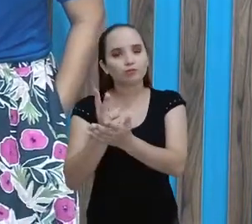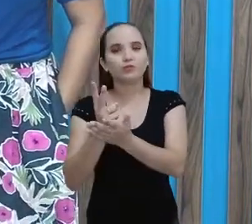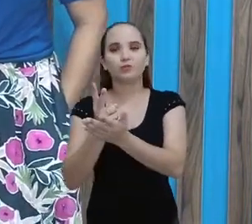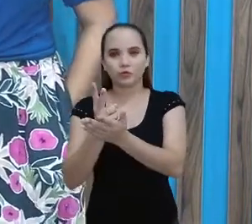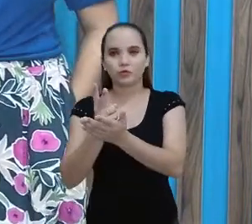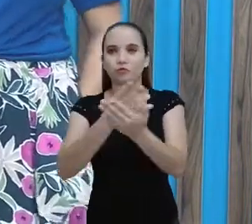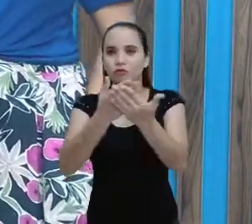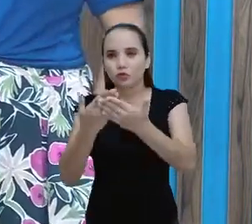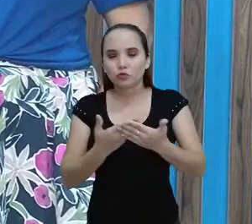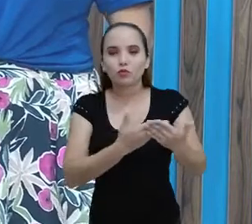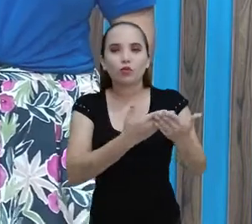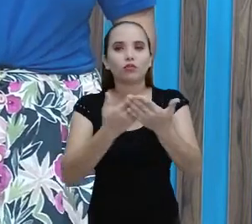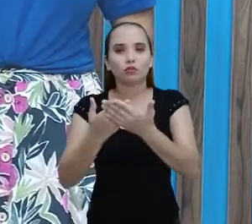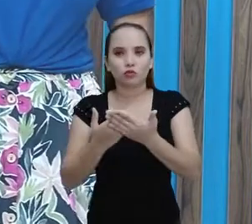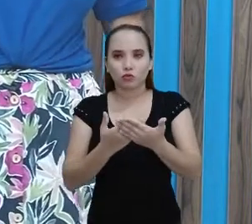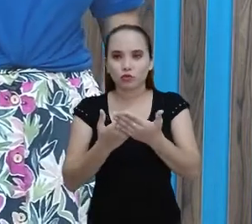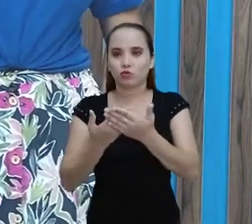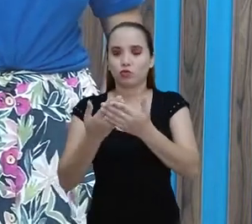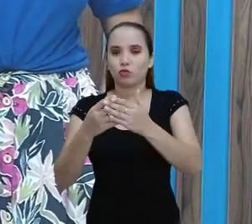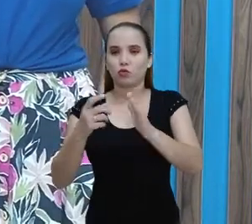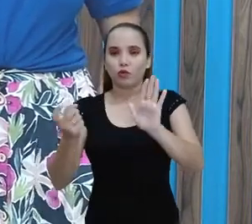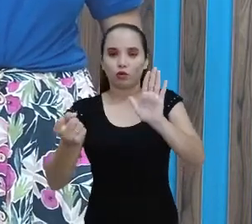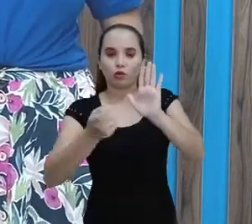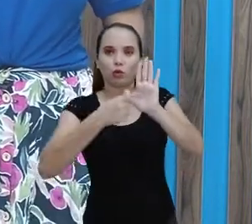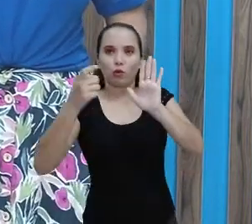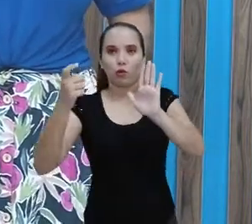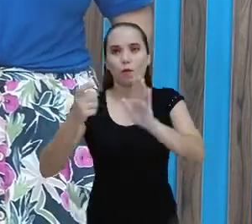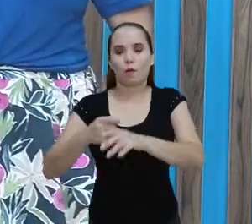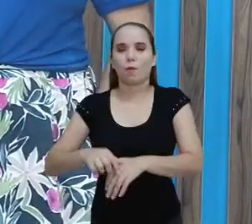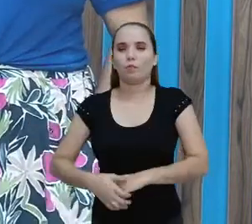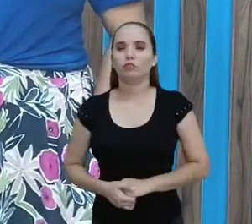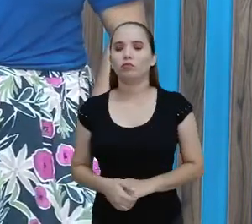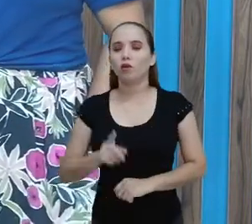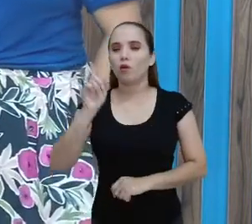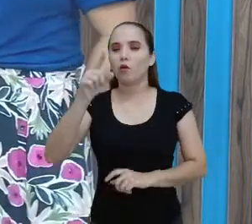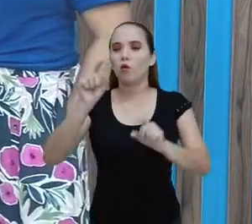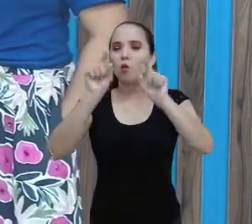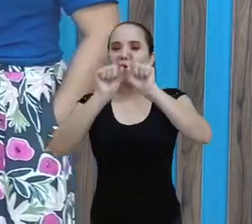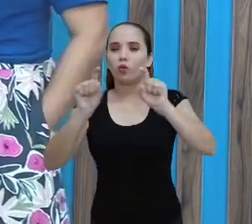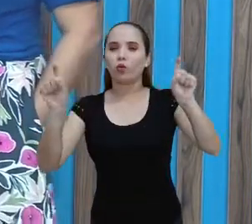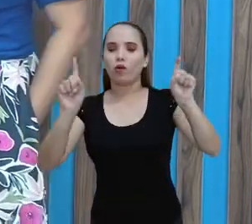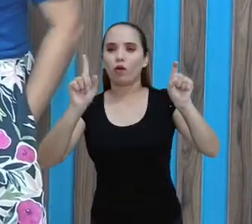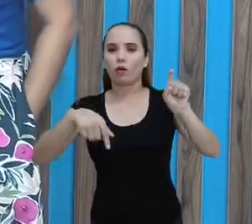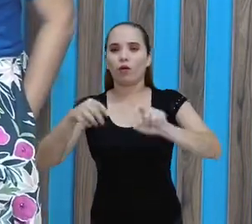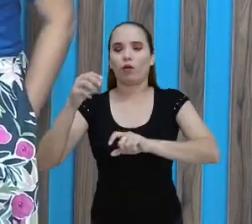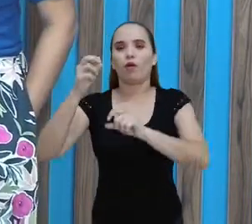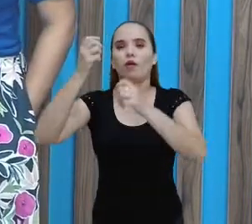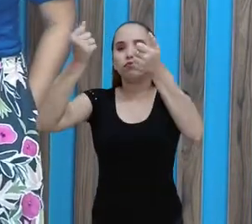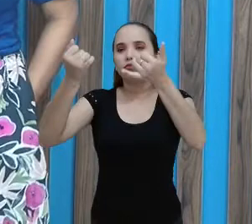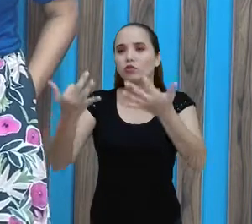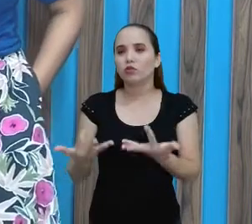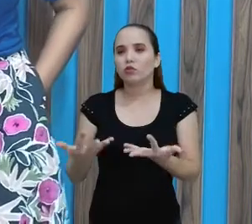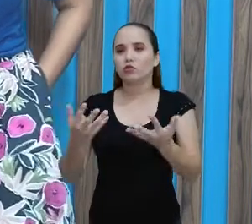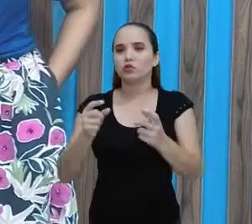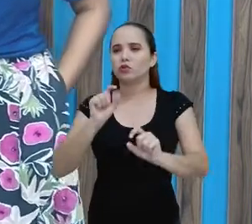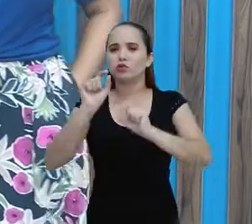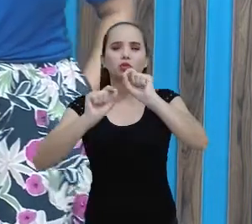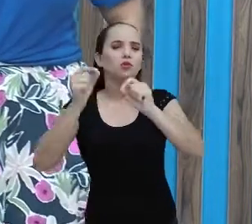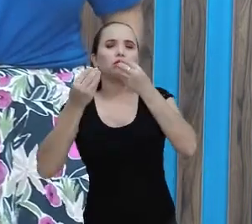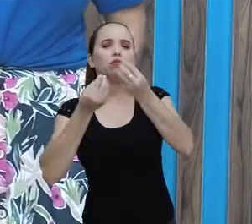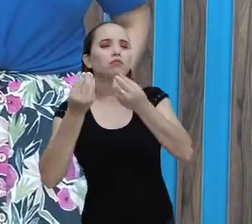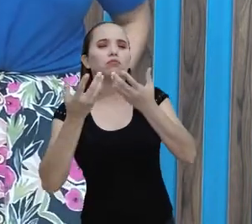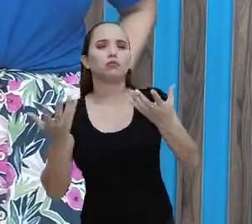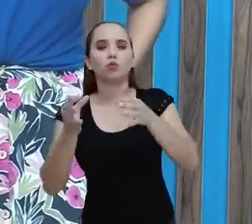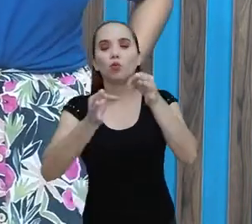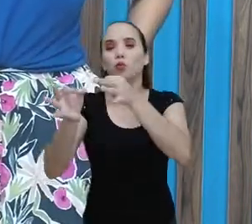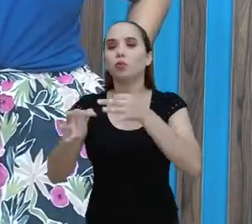a estudar o tópico descrição. No caso da aula de hoje, descrição, para que serve e como se